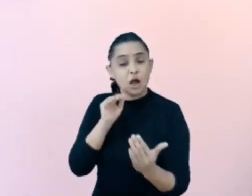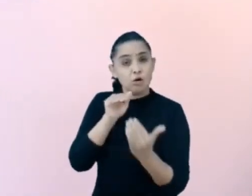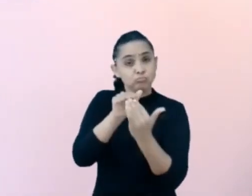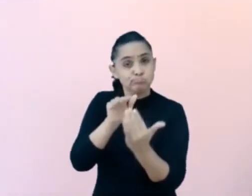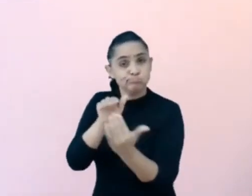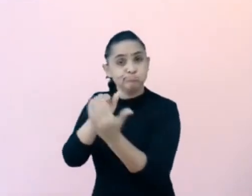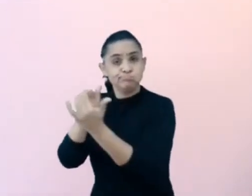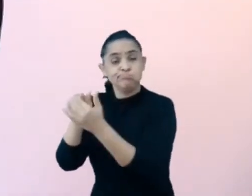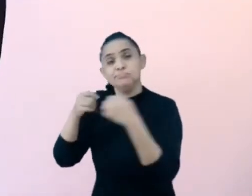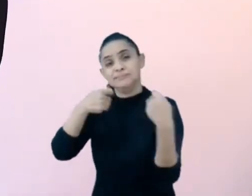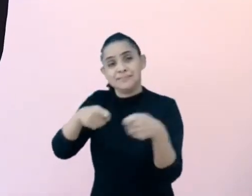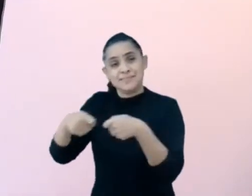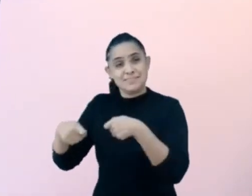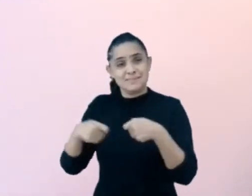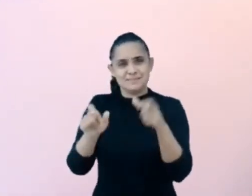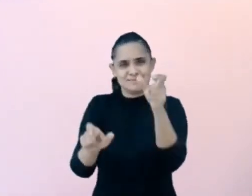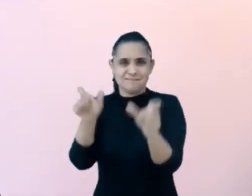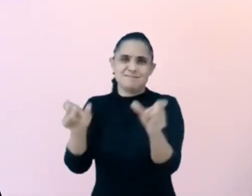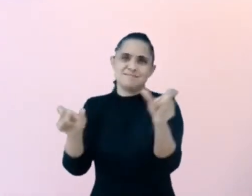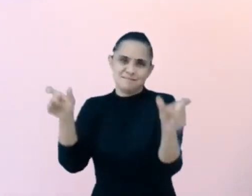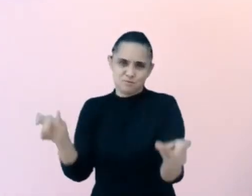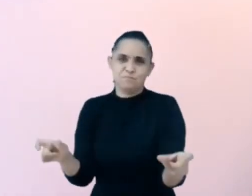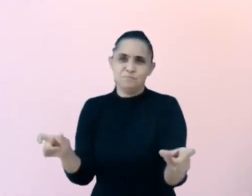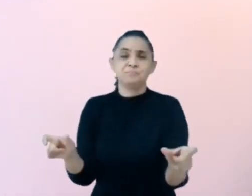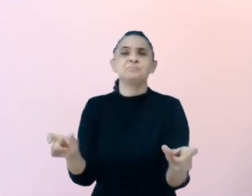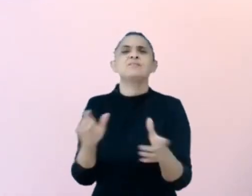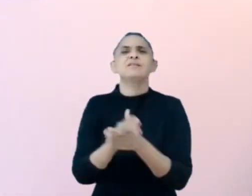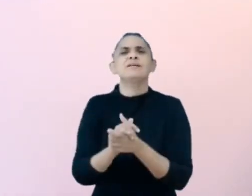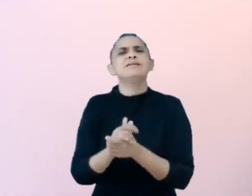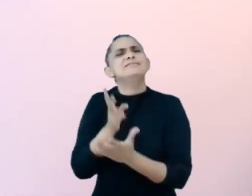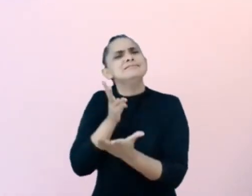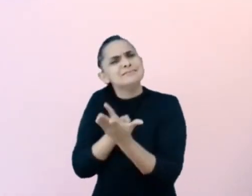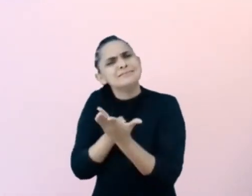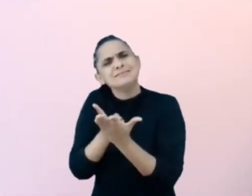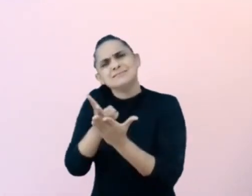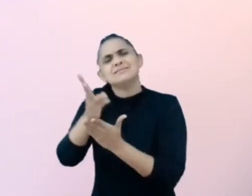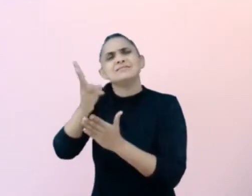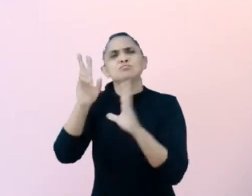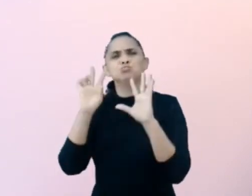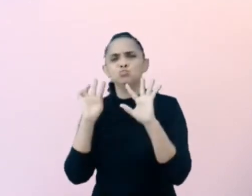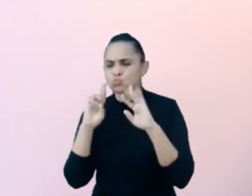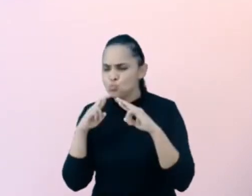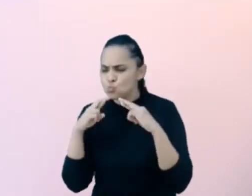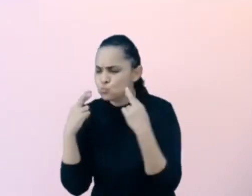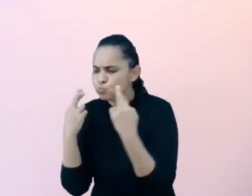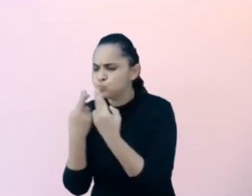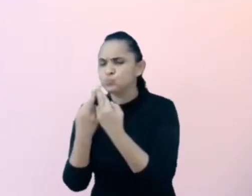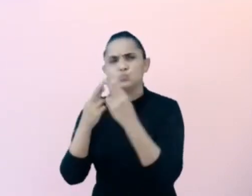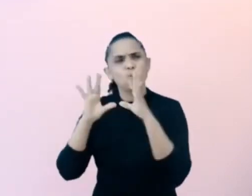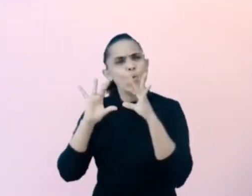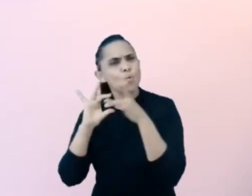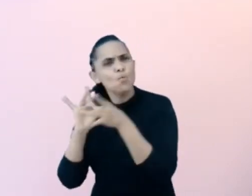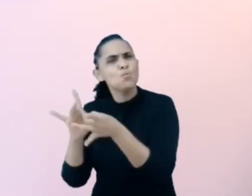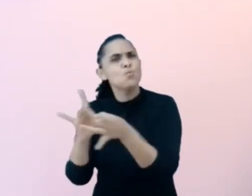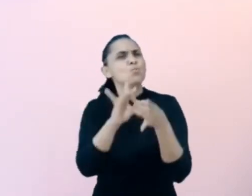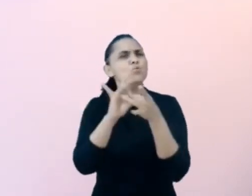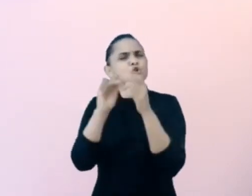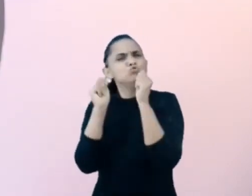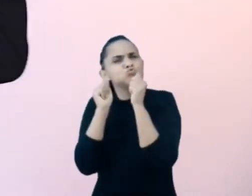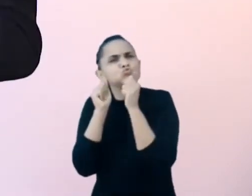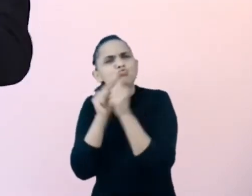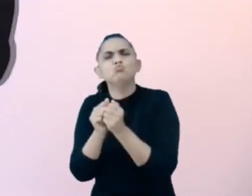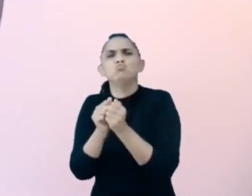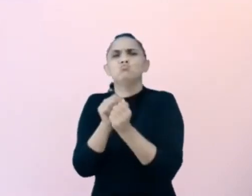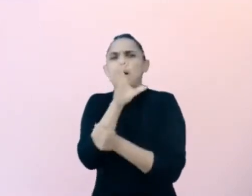segundo a necessidade de cada um. E perseverando unânimes todos os dias no templo, e partindo o pão em